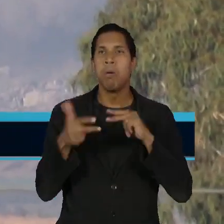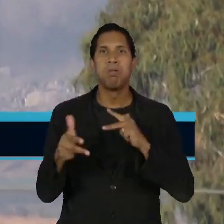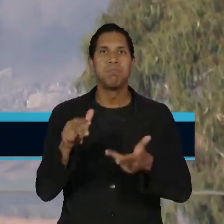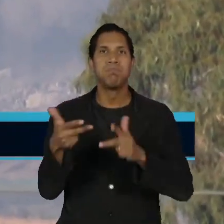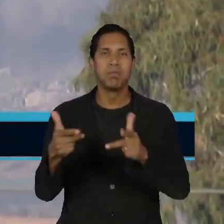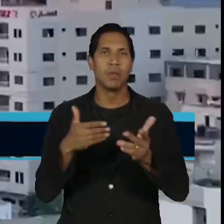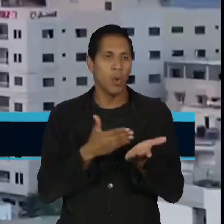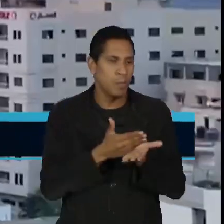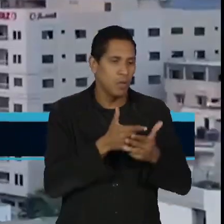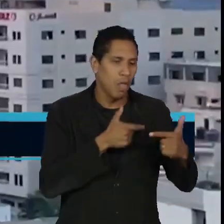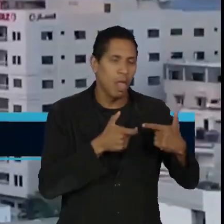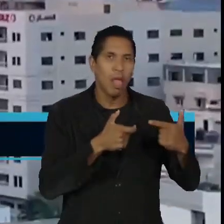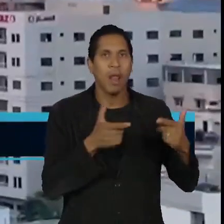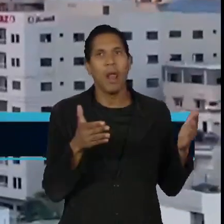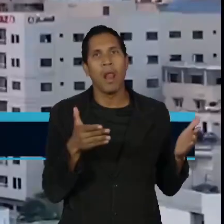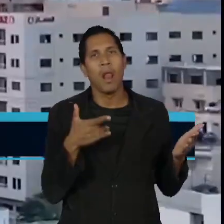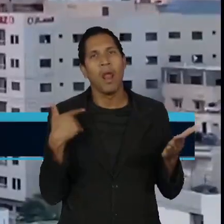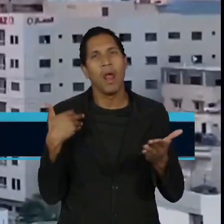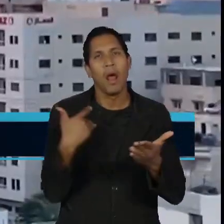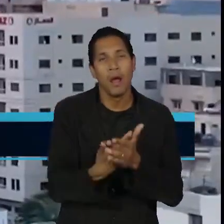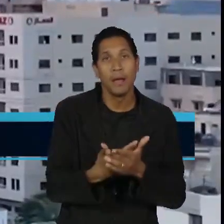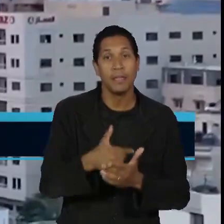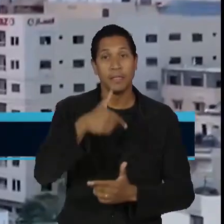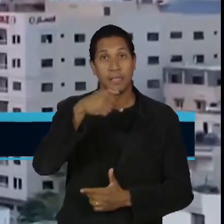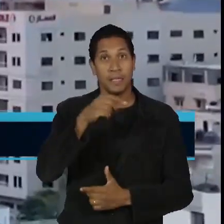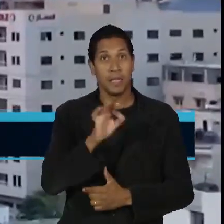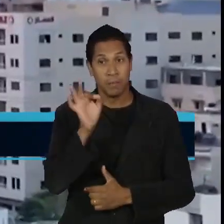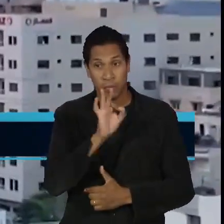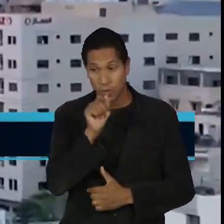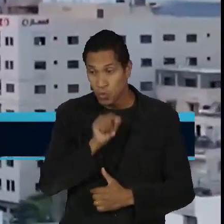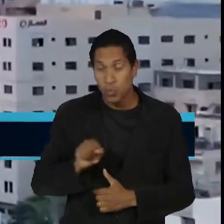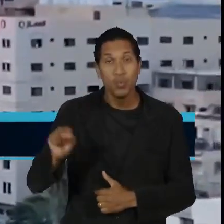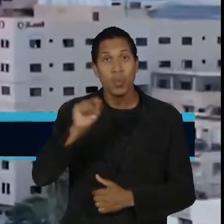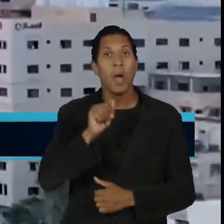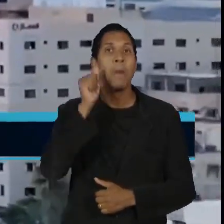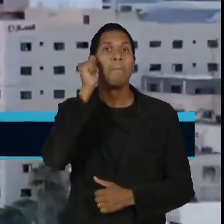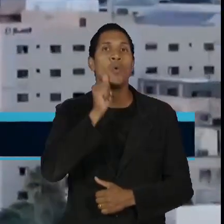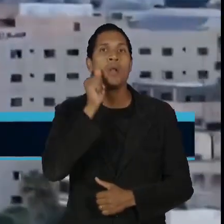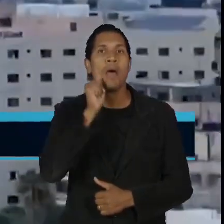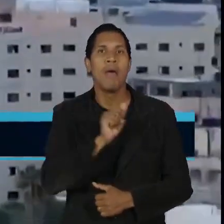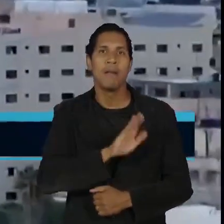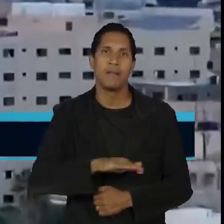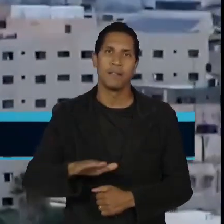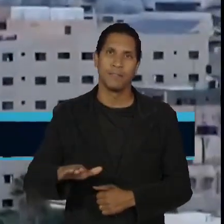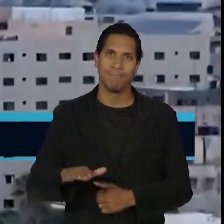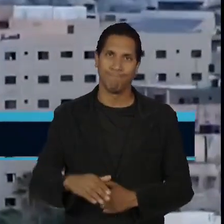palestino. E 70% desse total é de mulheres e crianças.